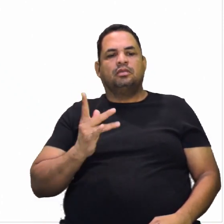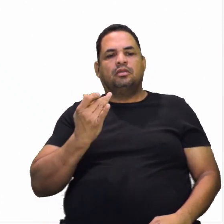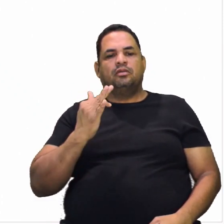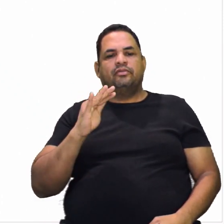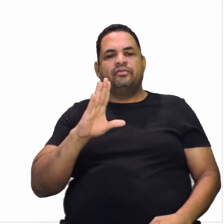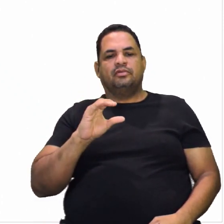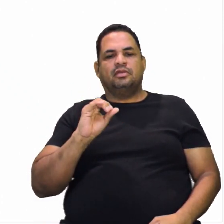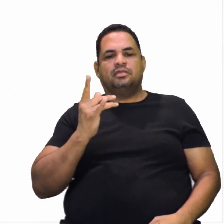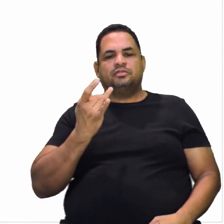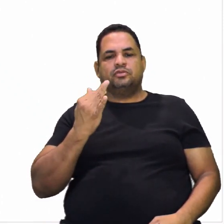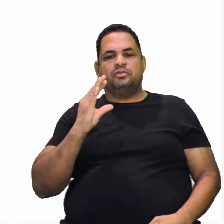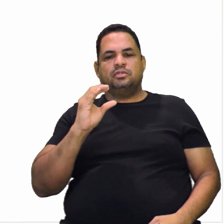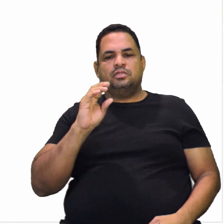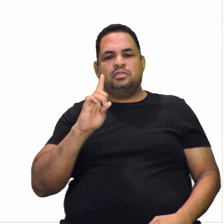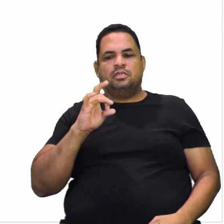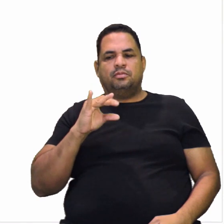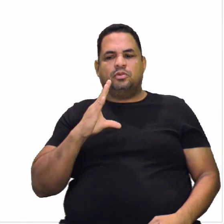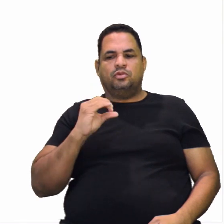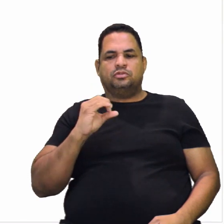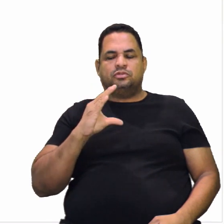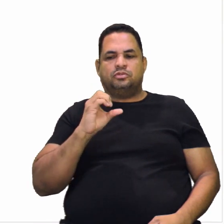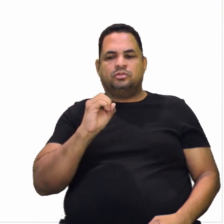Hieróglifos, hierático